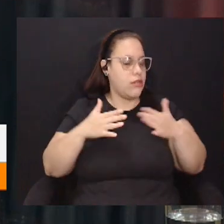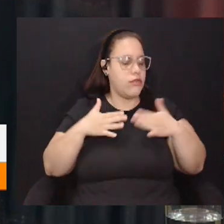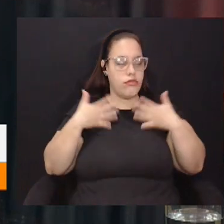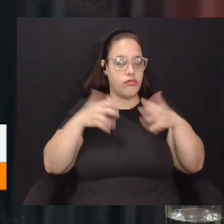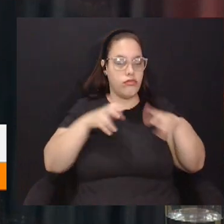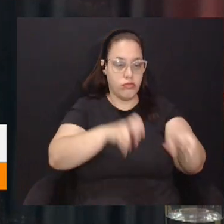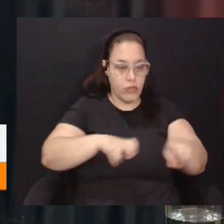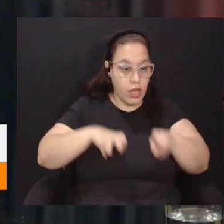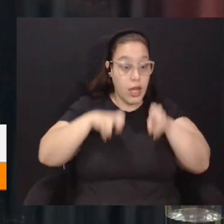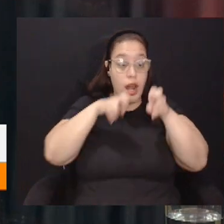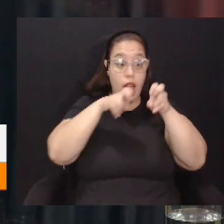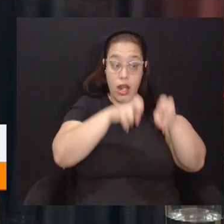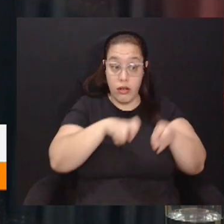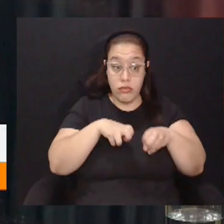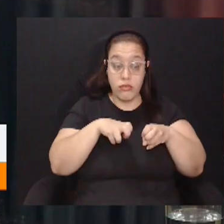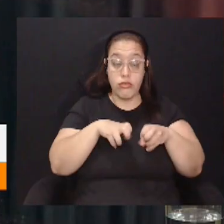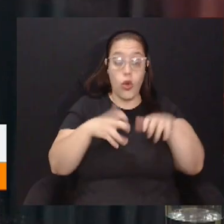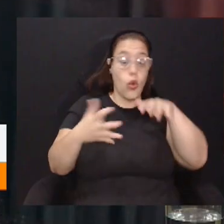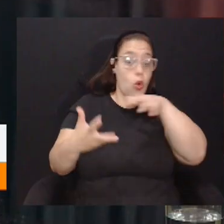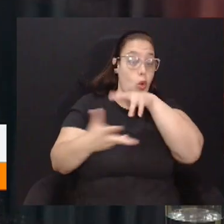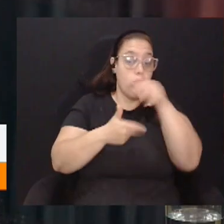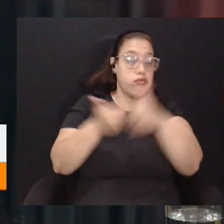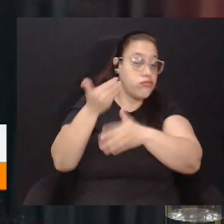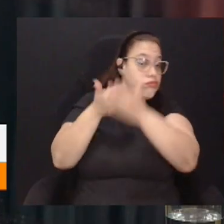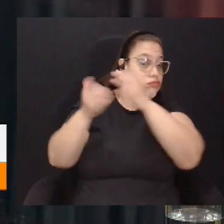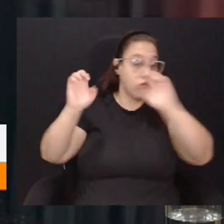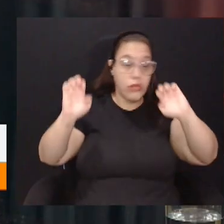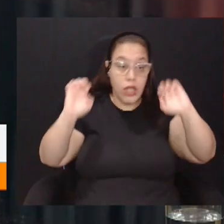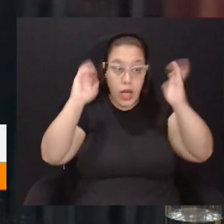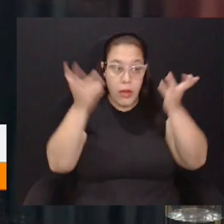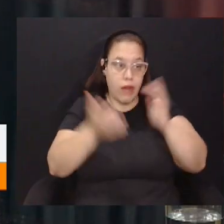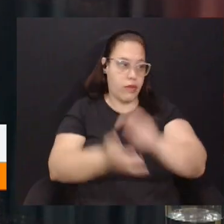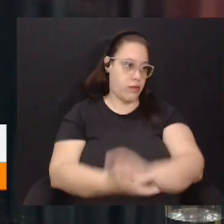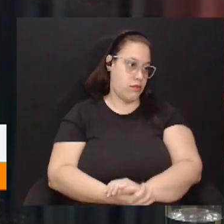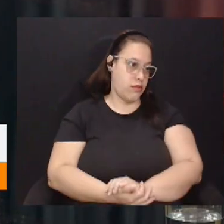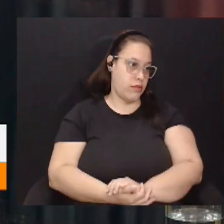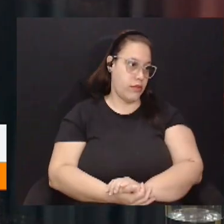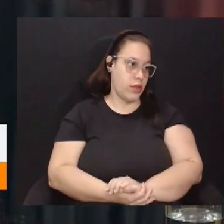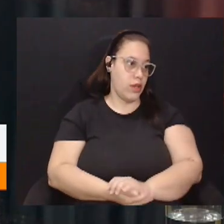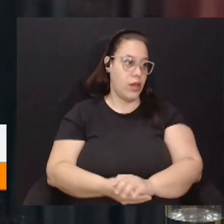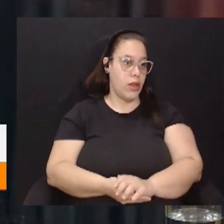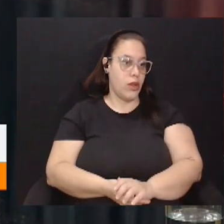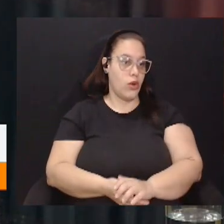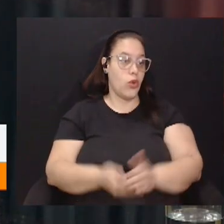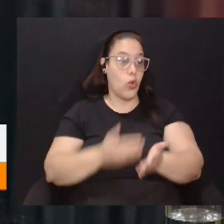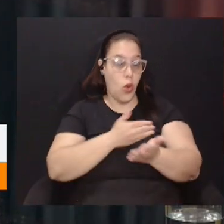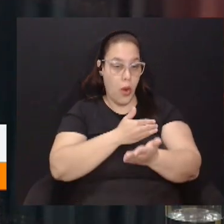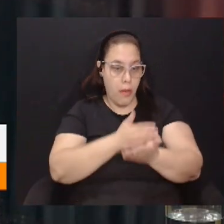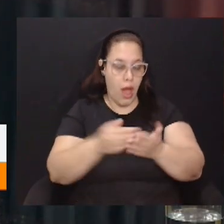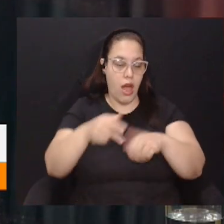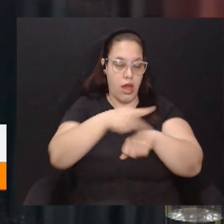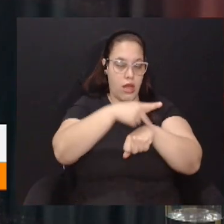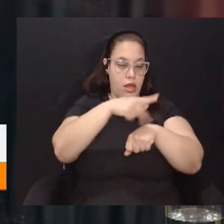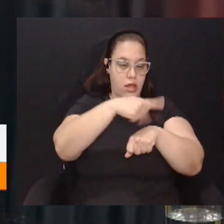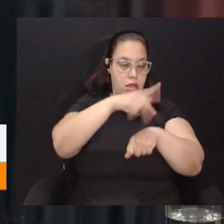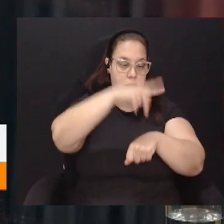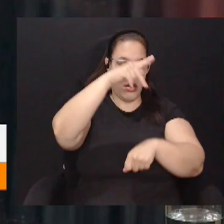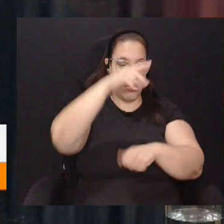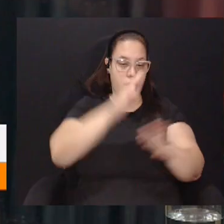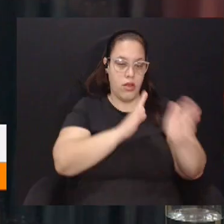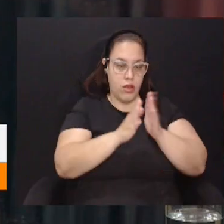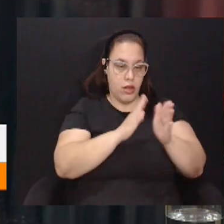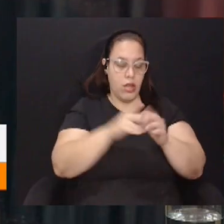que o mundo antigo celebrava. Quando nasce a Páscoa? A Páscoa nasce entre os